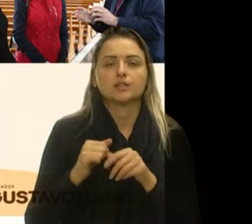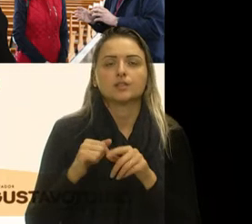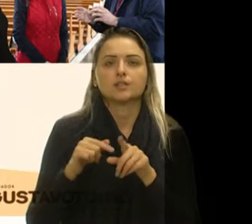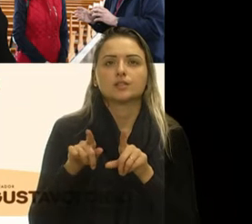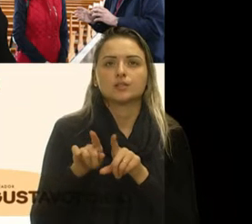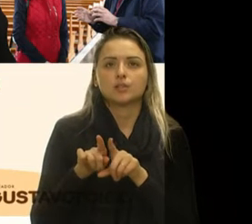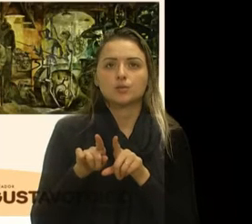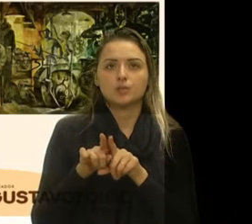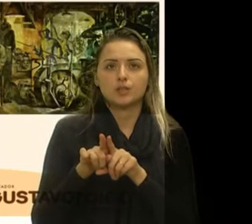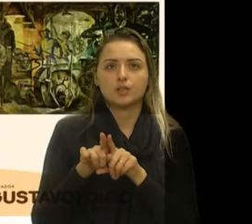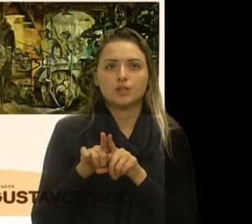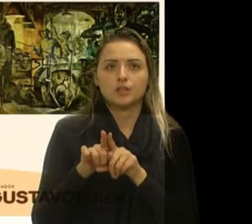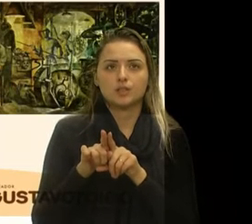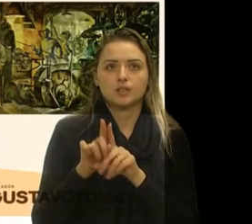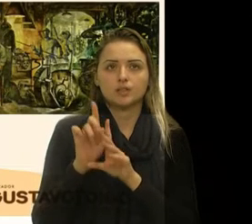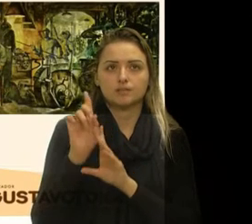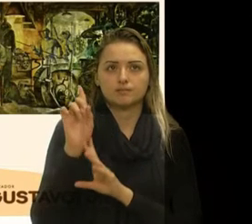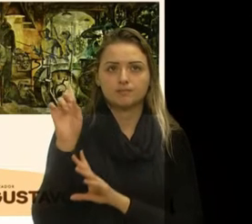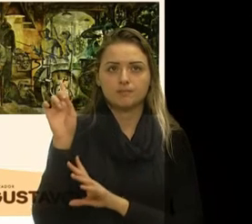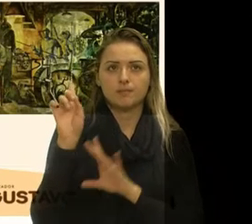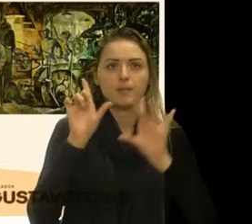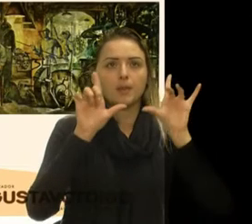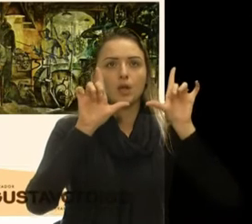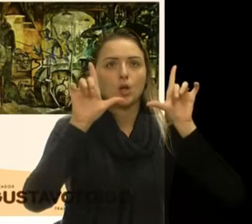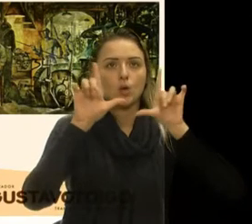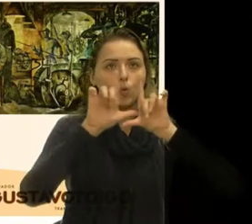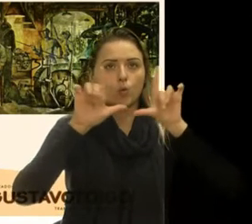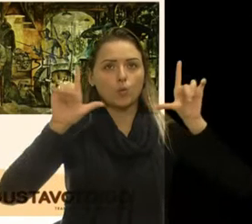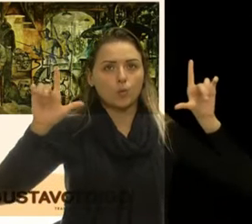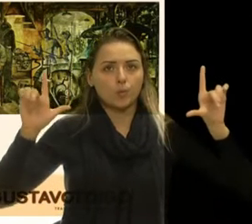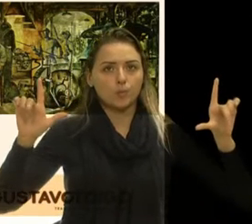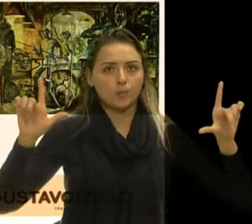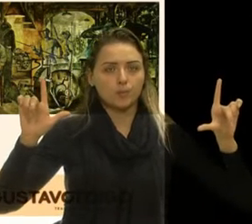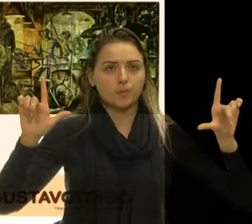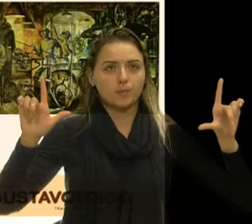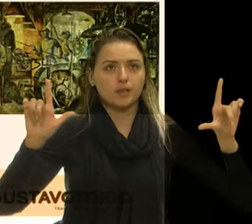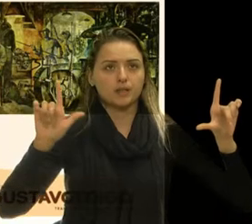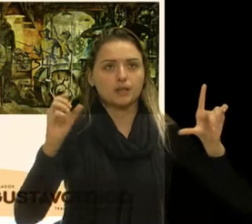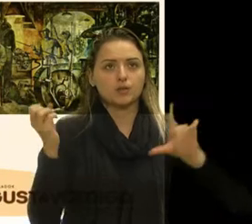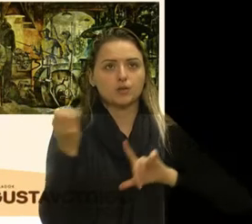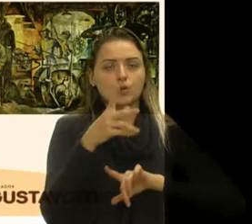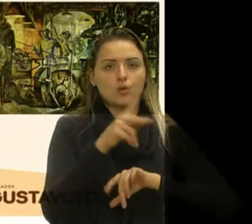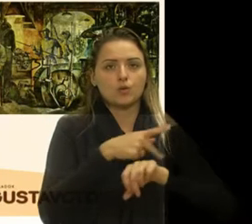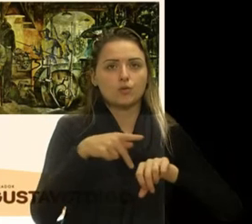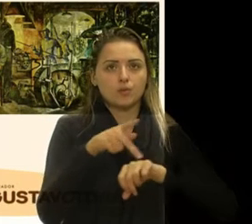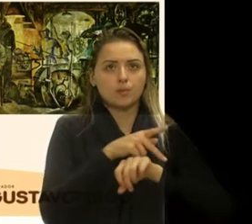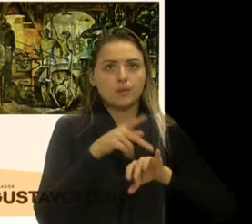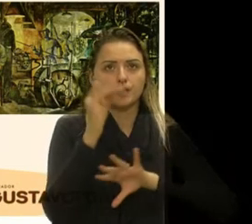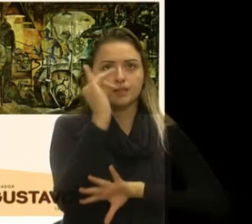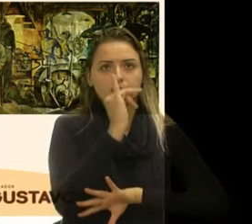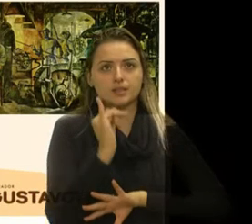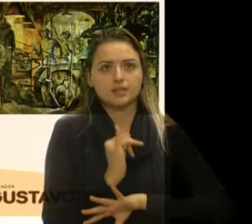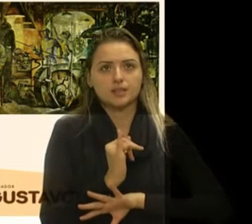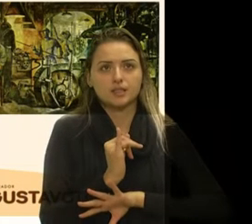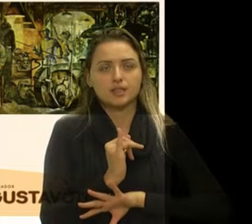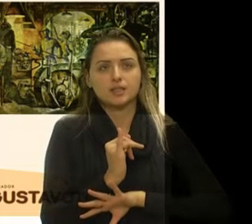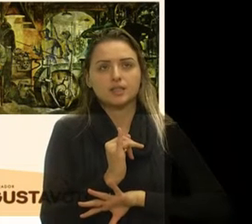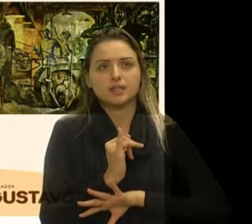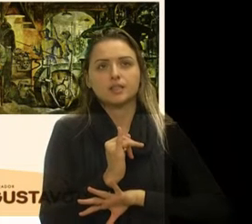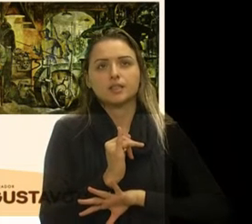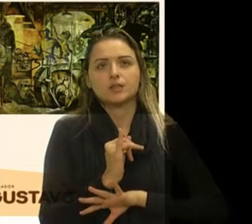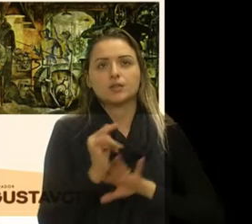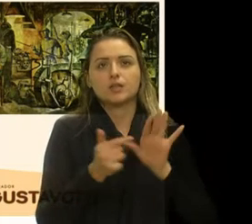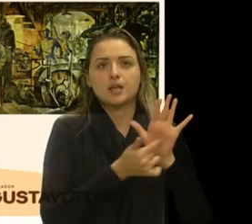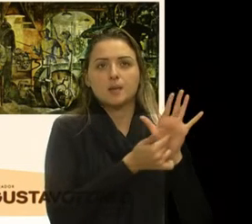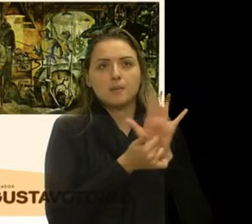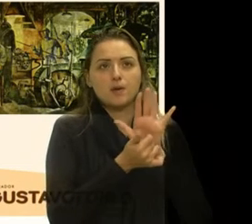Também a próxima, do painel do berço A Nova Pátria Brasileira, do itálico berço A Nova Pátria Brasileira, que retrata todo